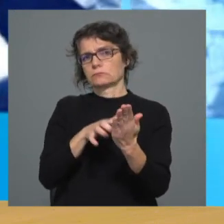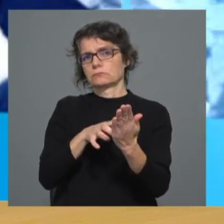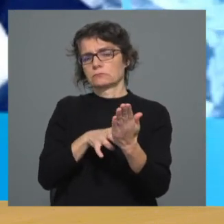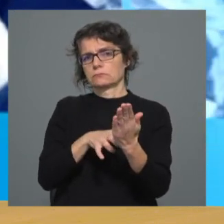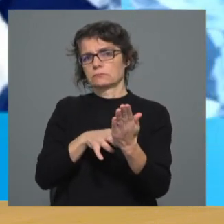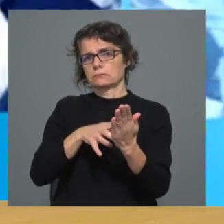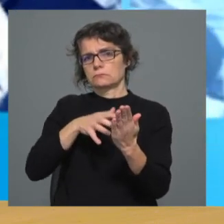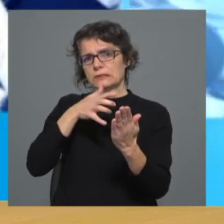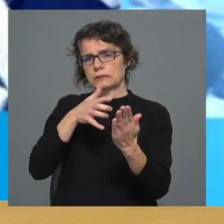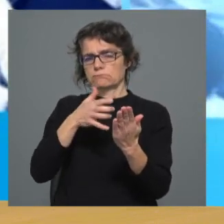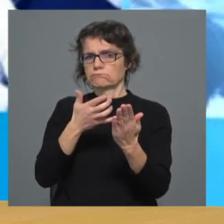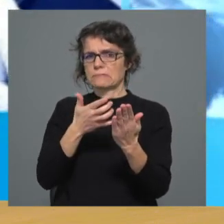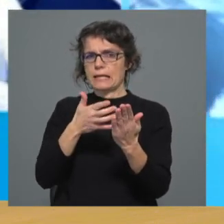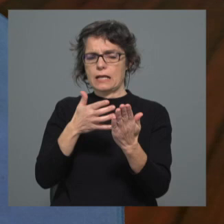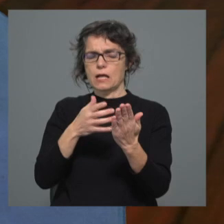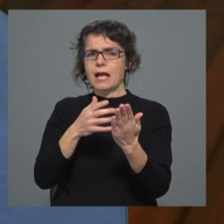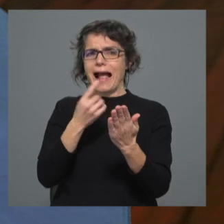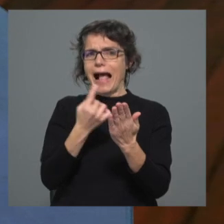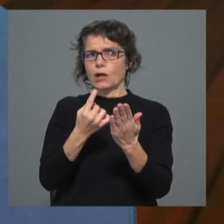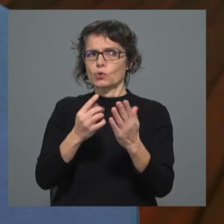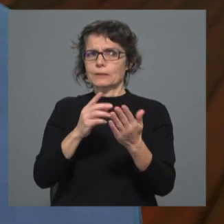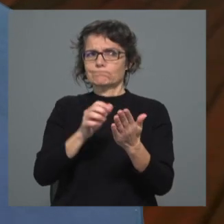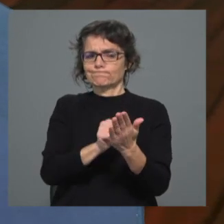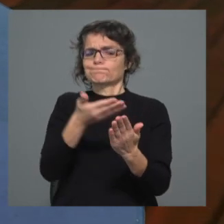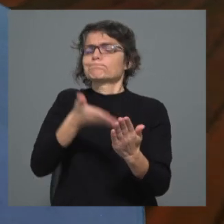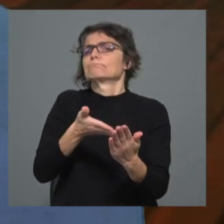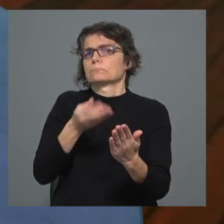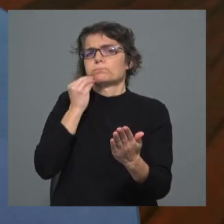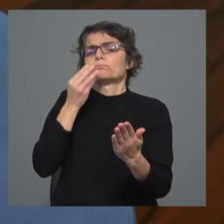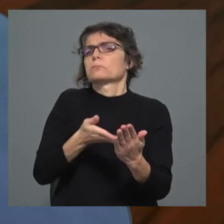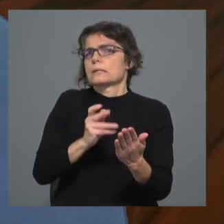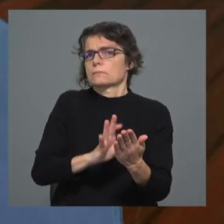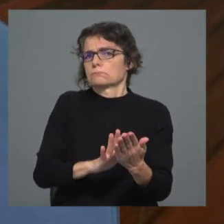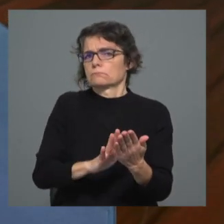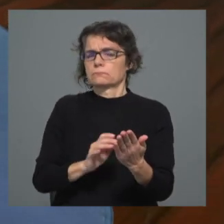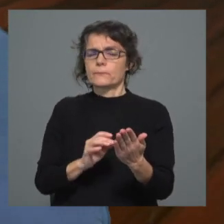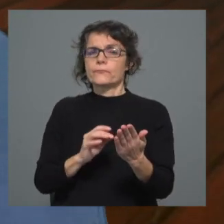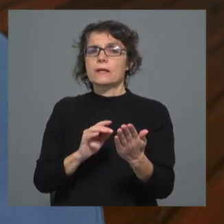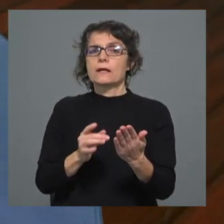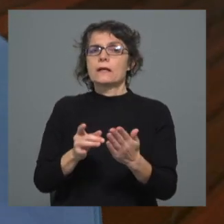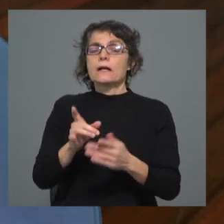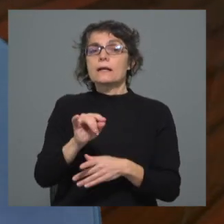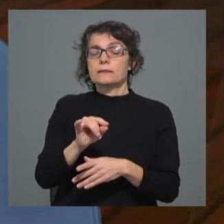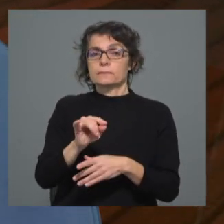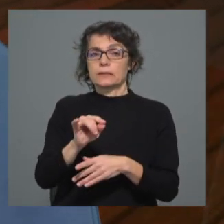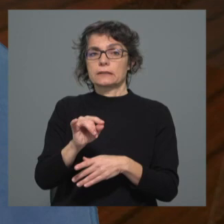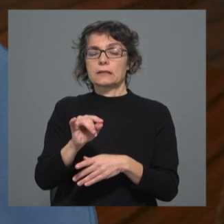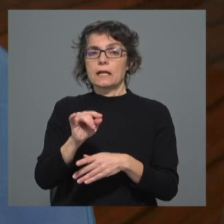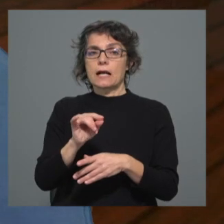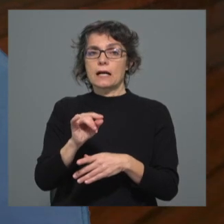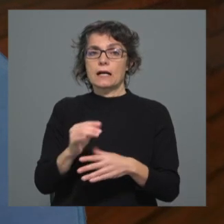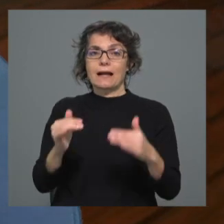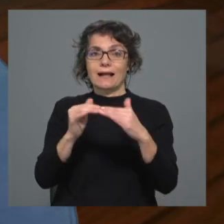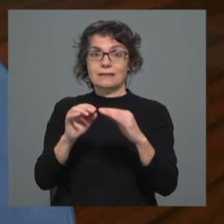relativamente estável, parada. Estava ali, era aquela. Servia inclusivamente, na ordem social, que também é